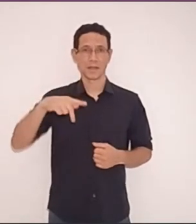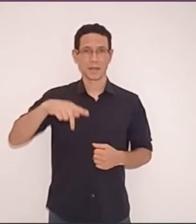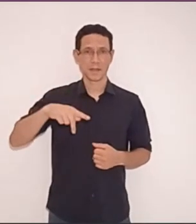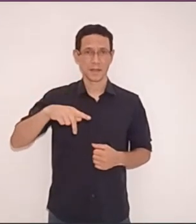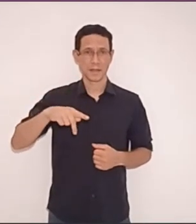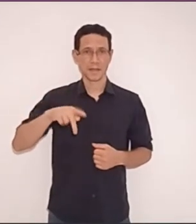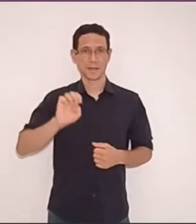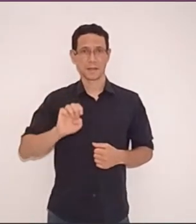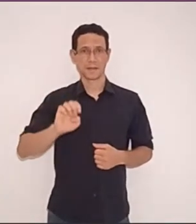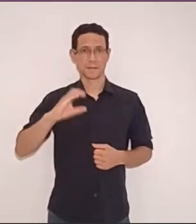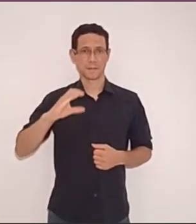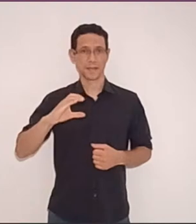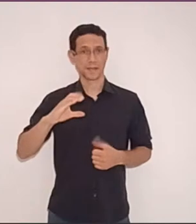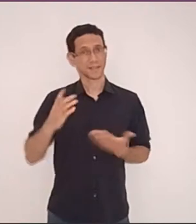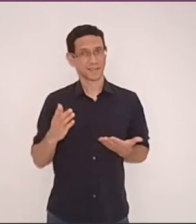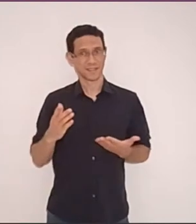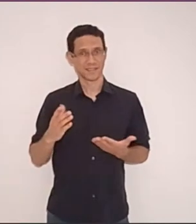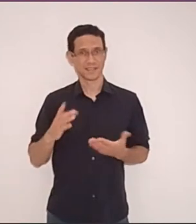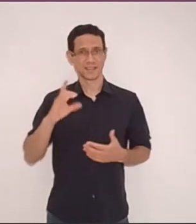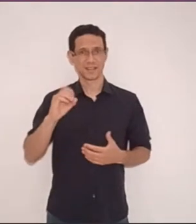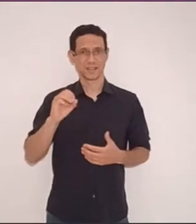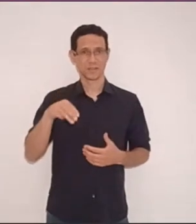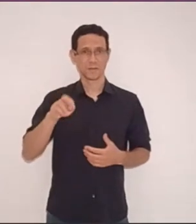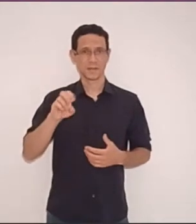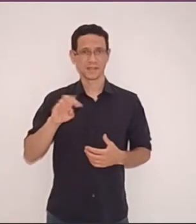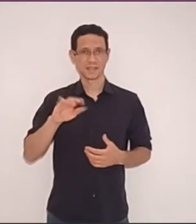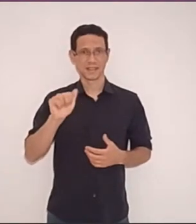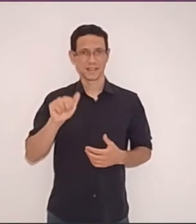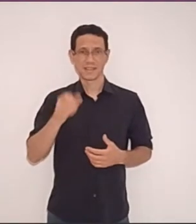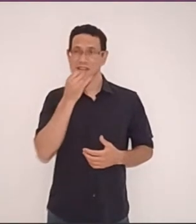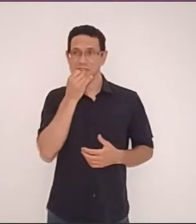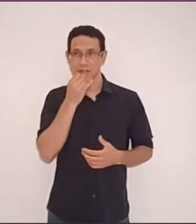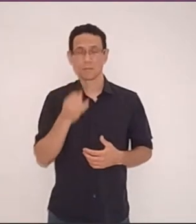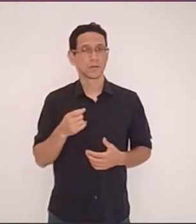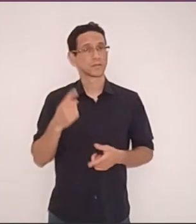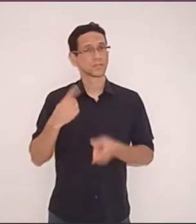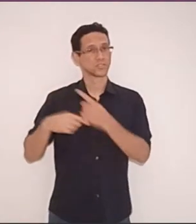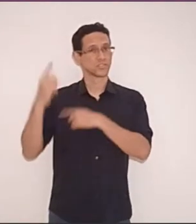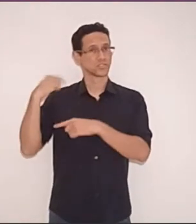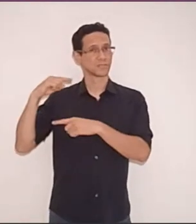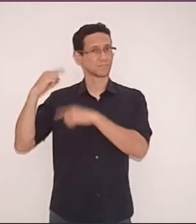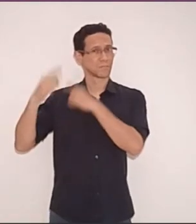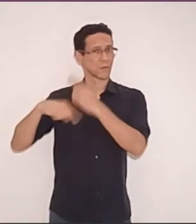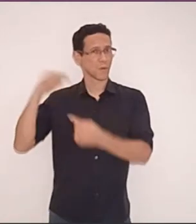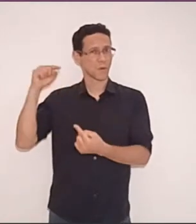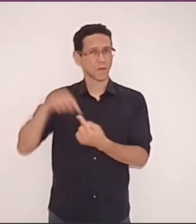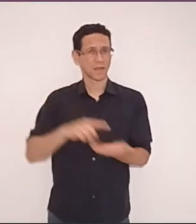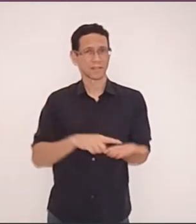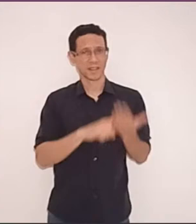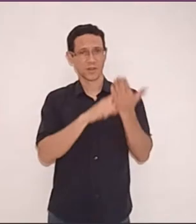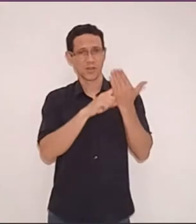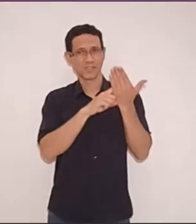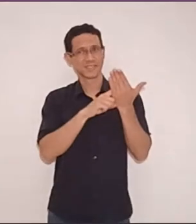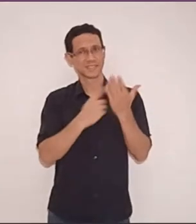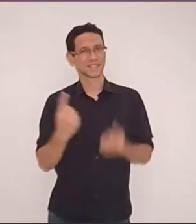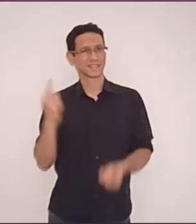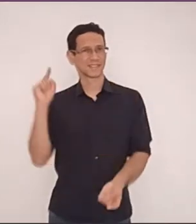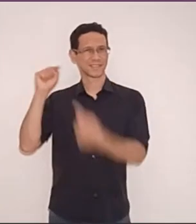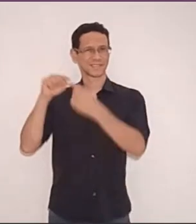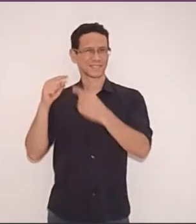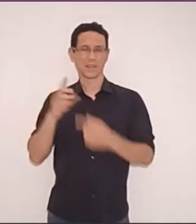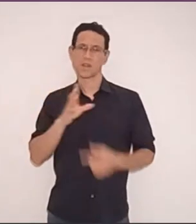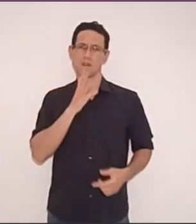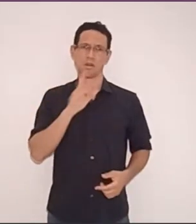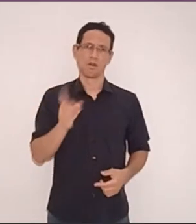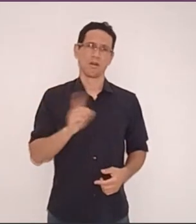tecnologia social envolvida dessa articulação que é uma tecnologia ancestral e que muitas vezes não reconhecemos a não